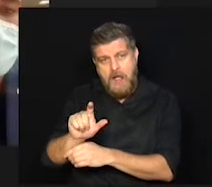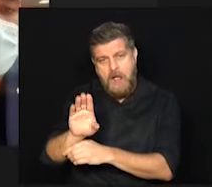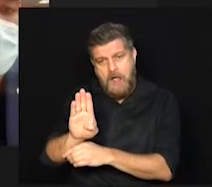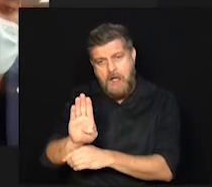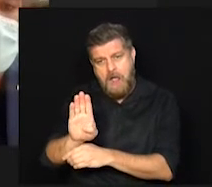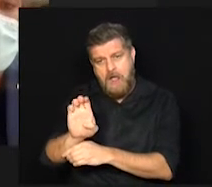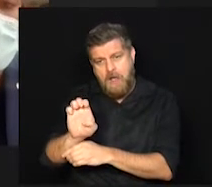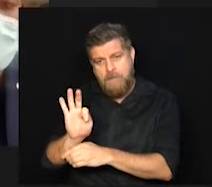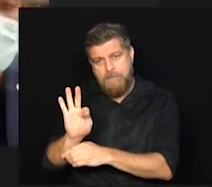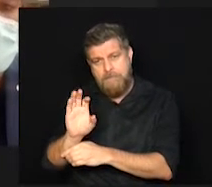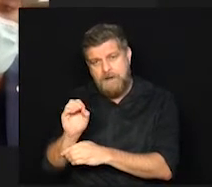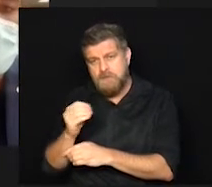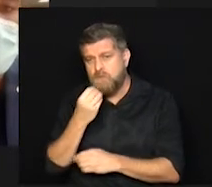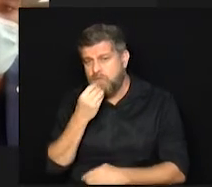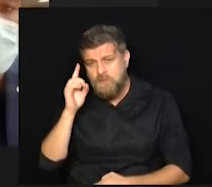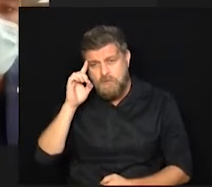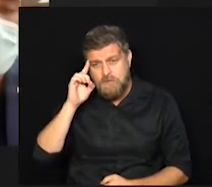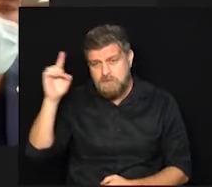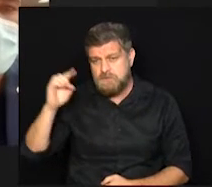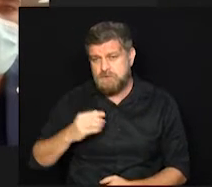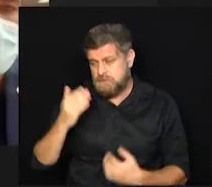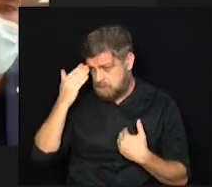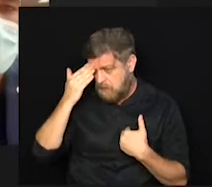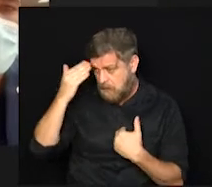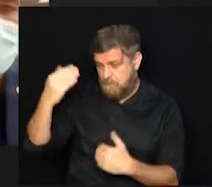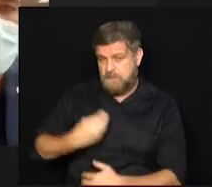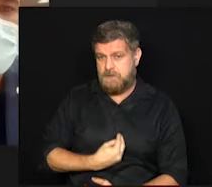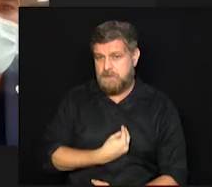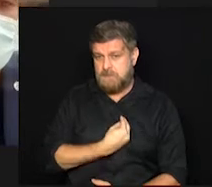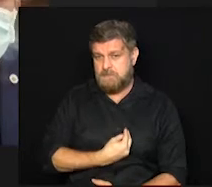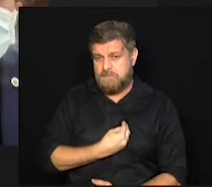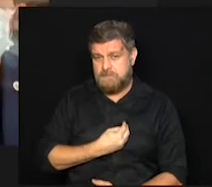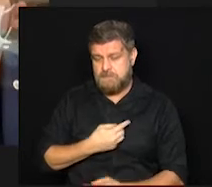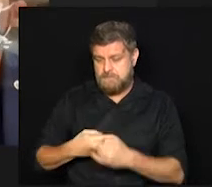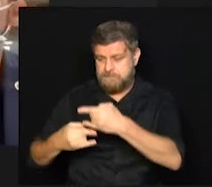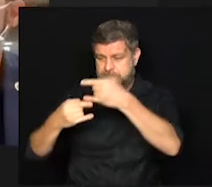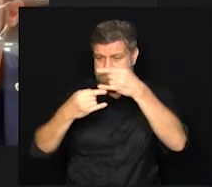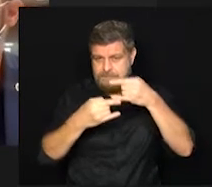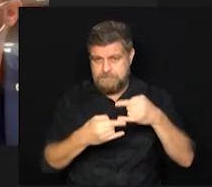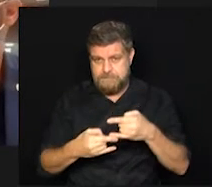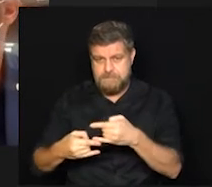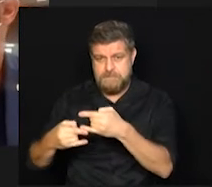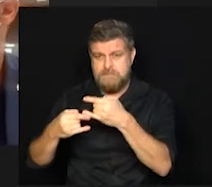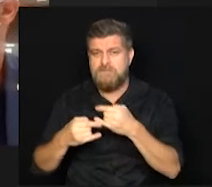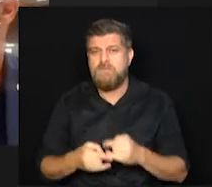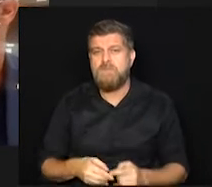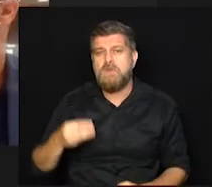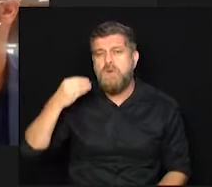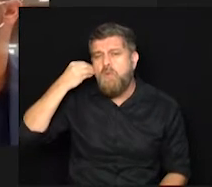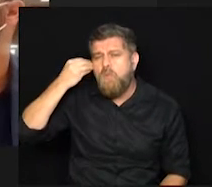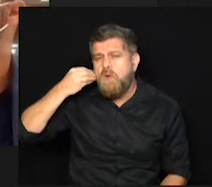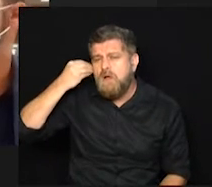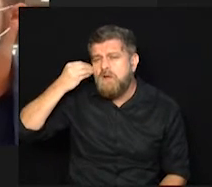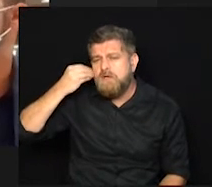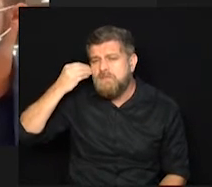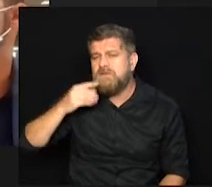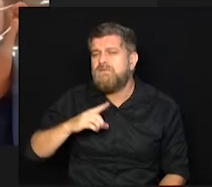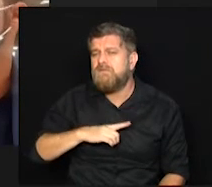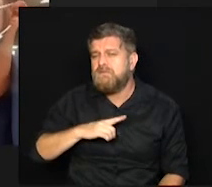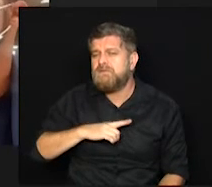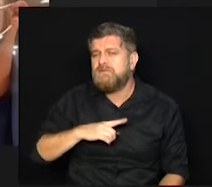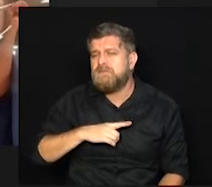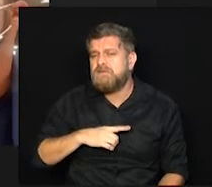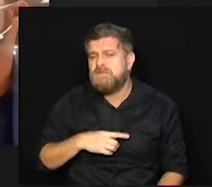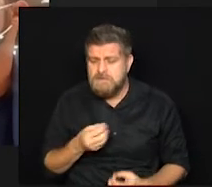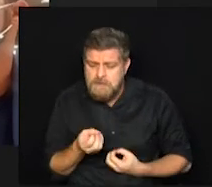participando. Bom dia, professor Alberto. Obrigado pela presença e da experiência que o senhor tem também. O que o senhor tem a dizer